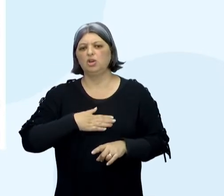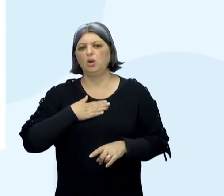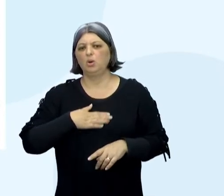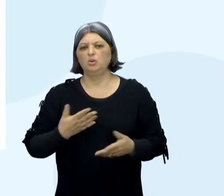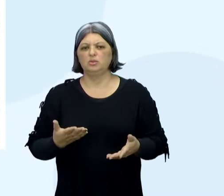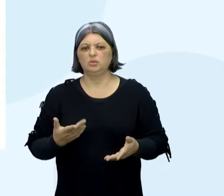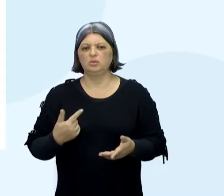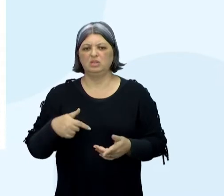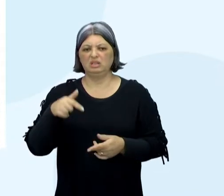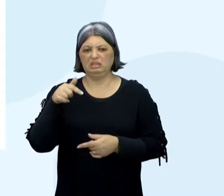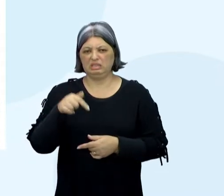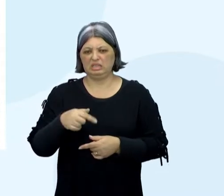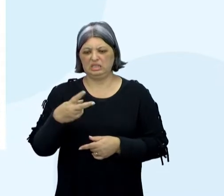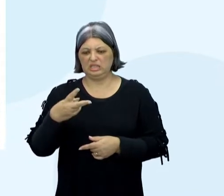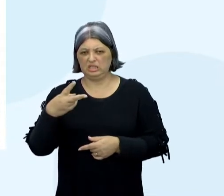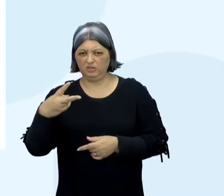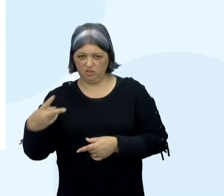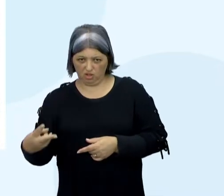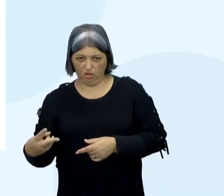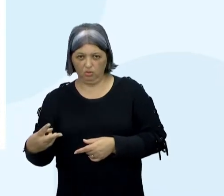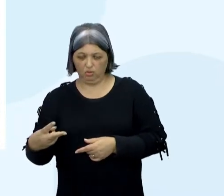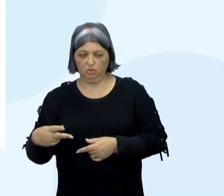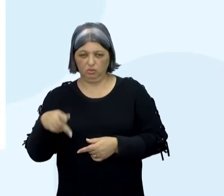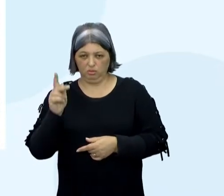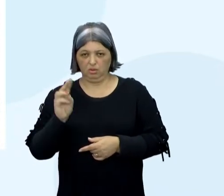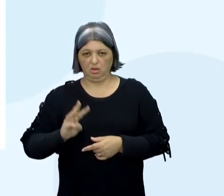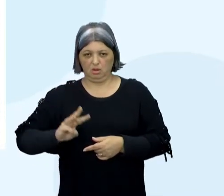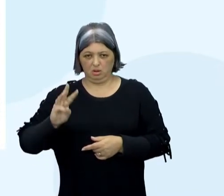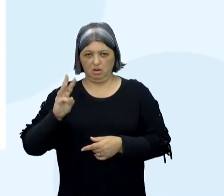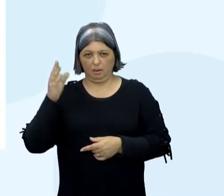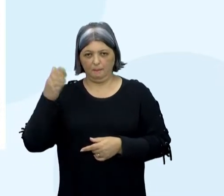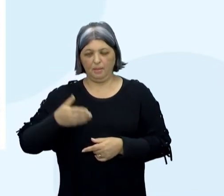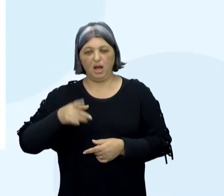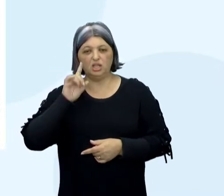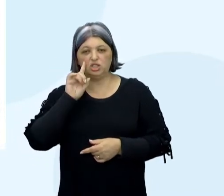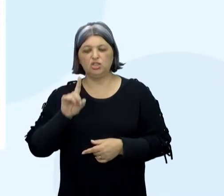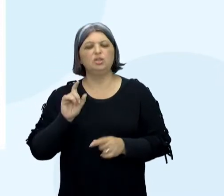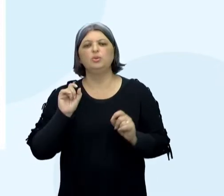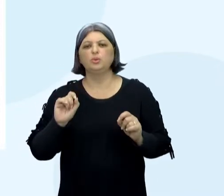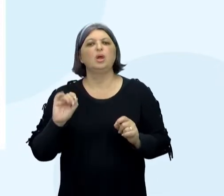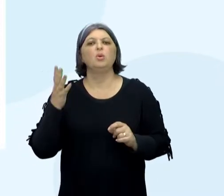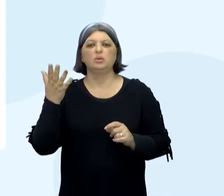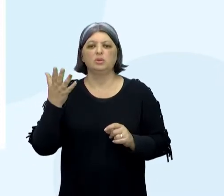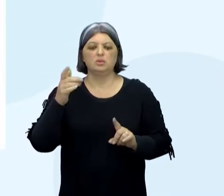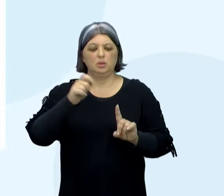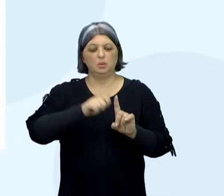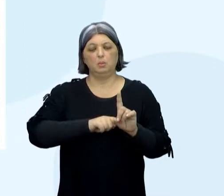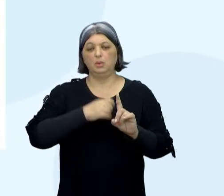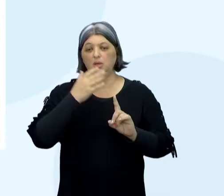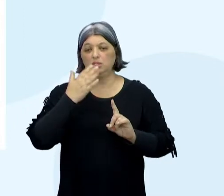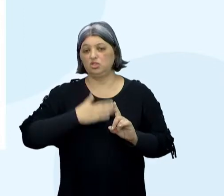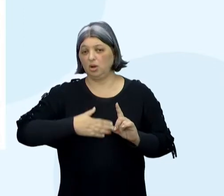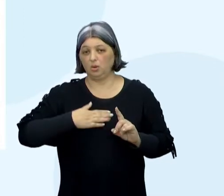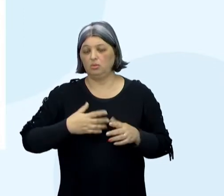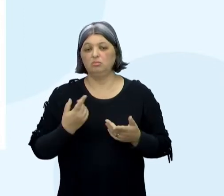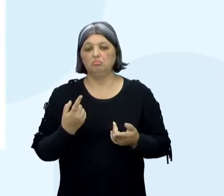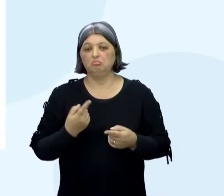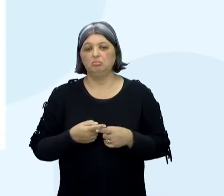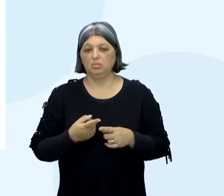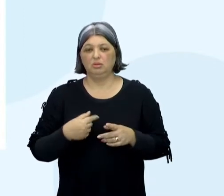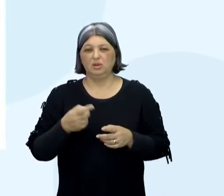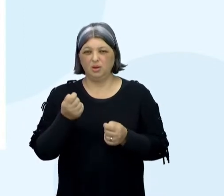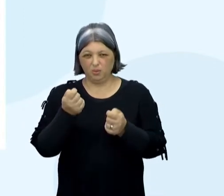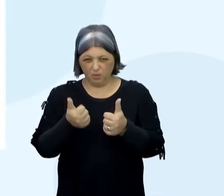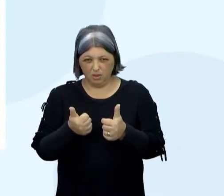estava 722 mil quilowatts dia. O que será que aconteceu no mês de agosto? Porque aqui, ó, no mês, tá